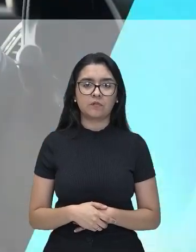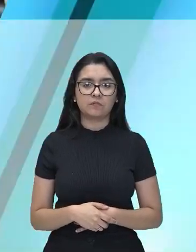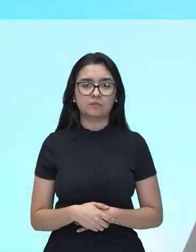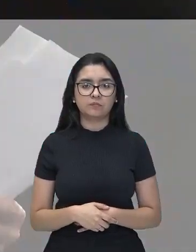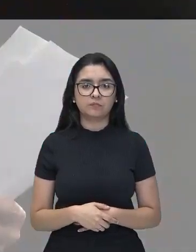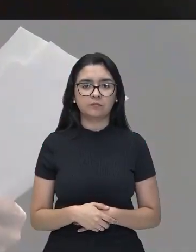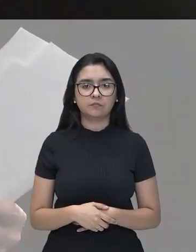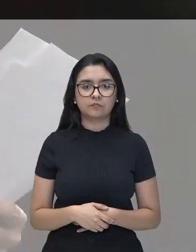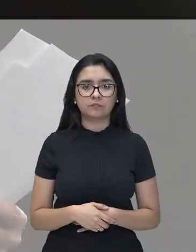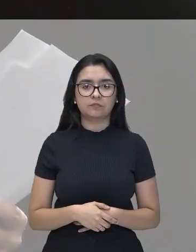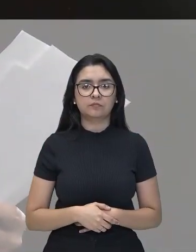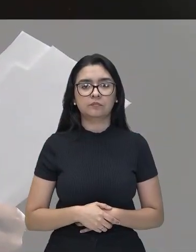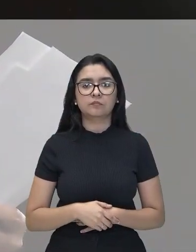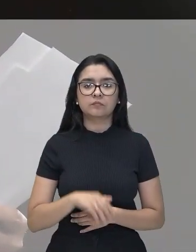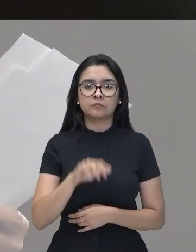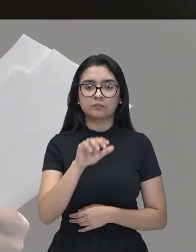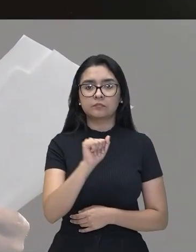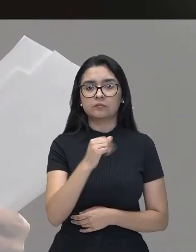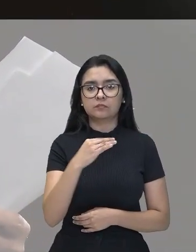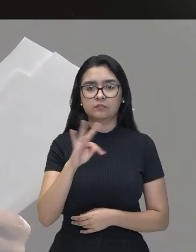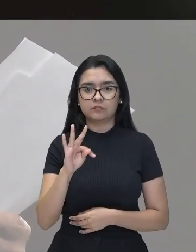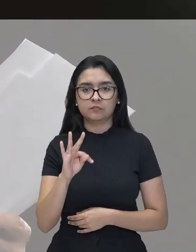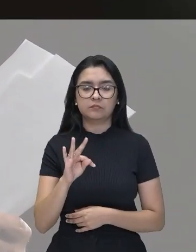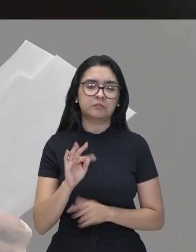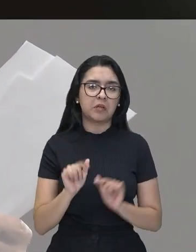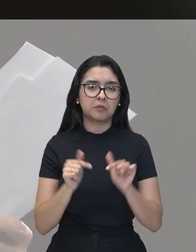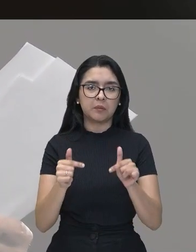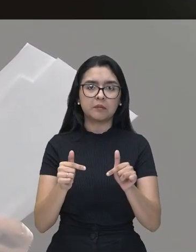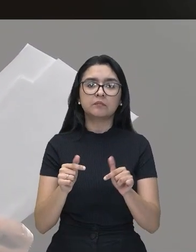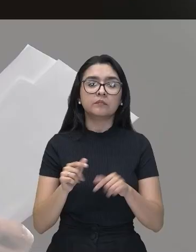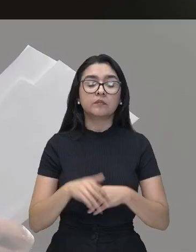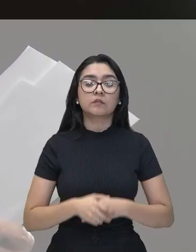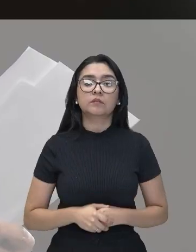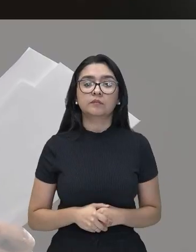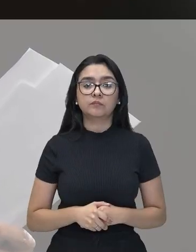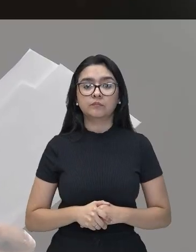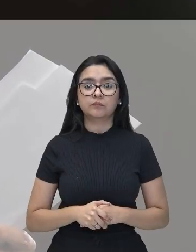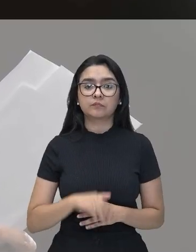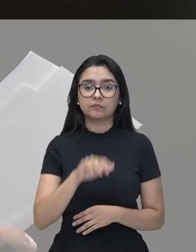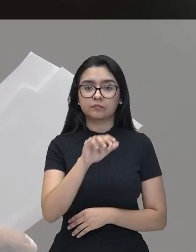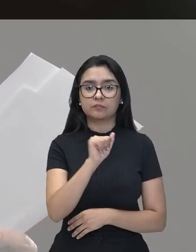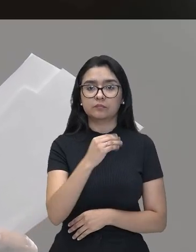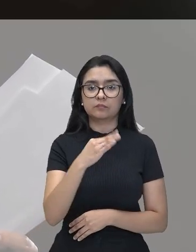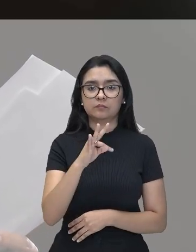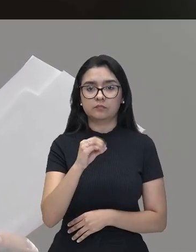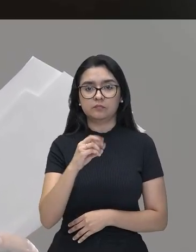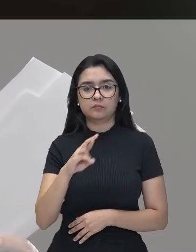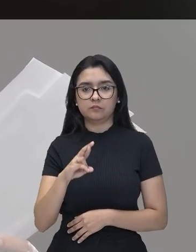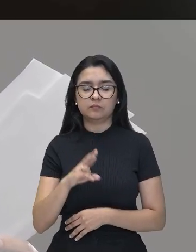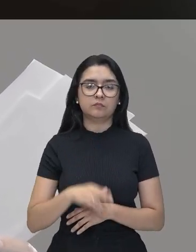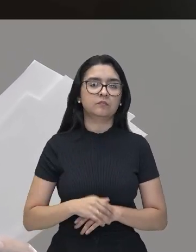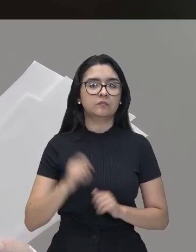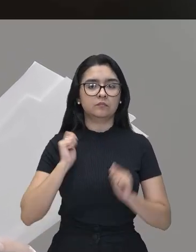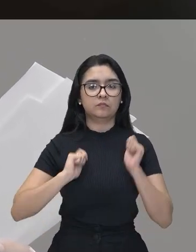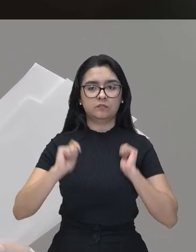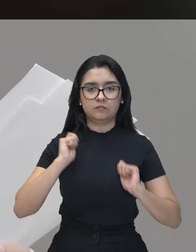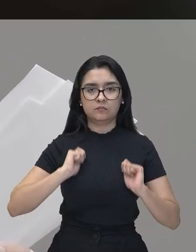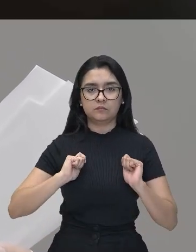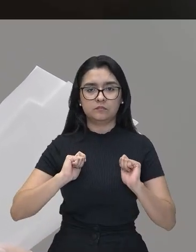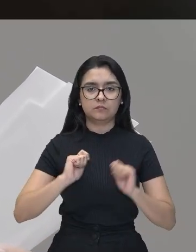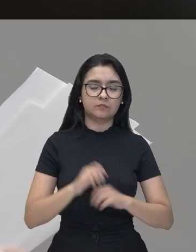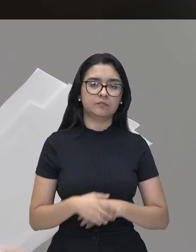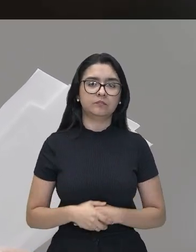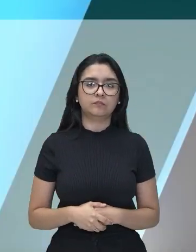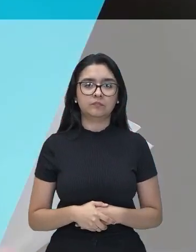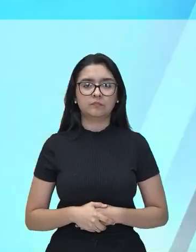driver. Act, atuar. Actor, ator. He's